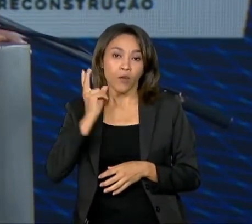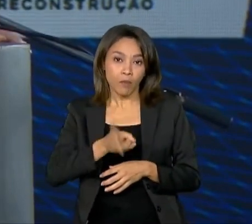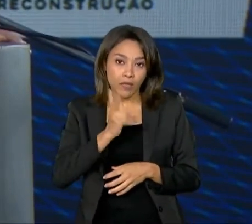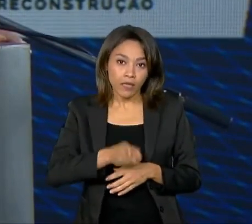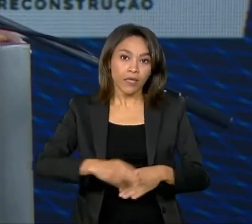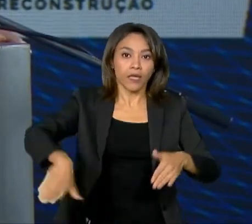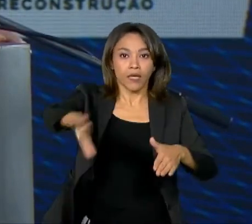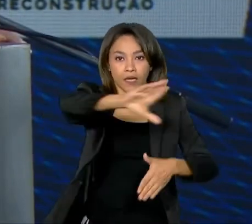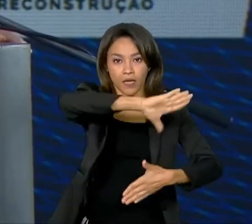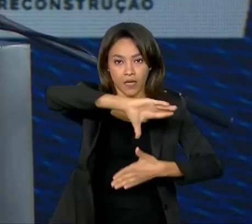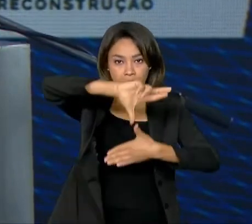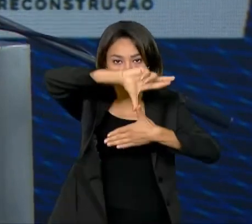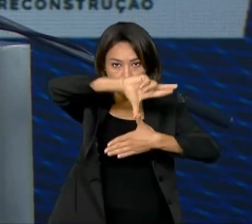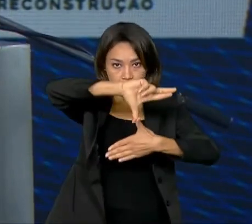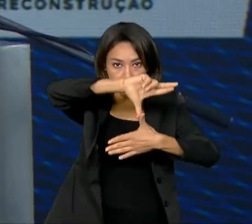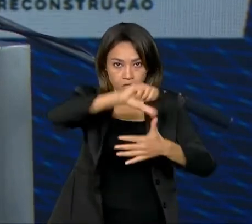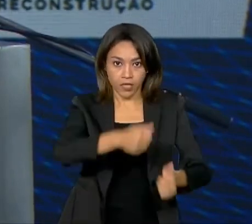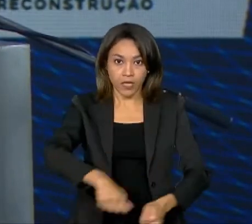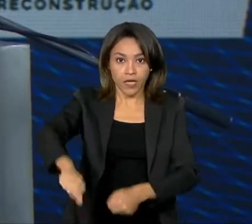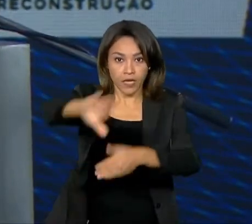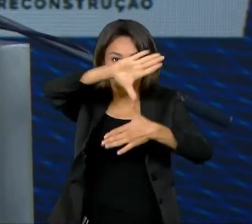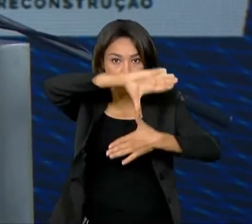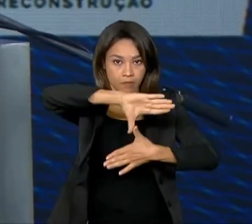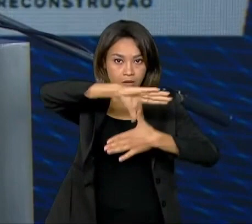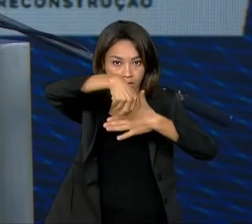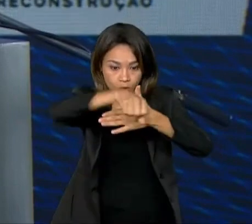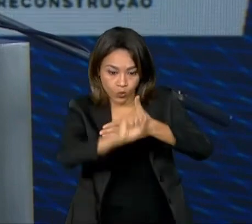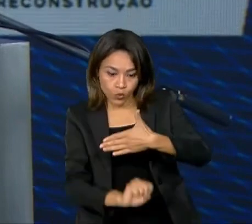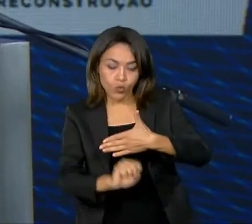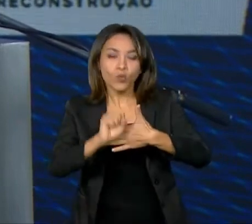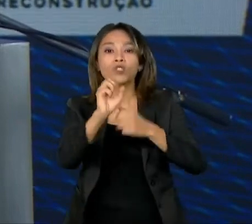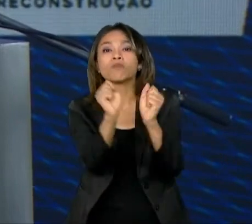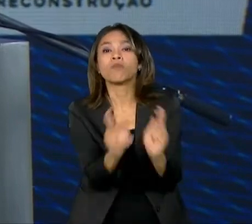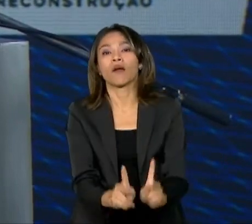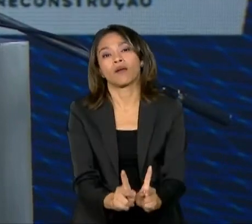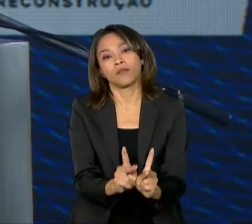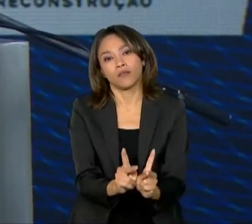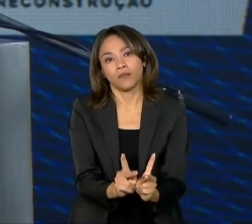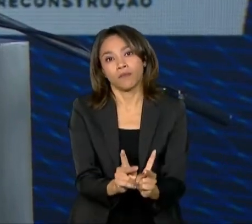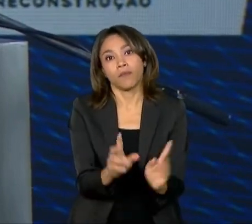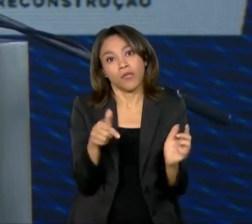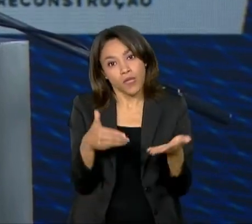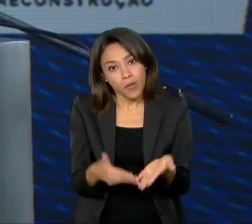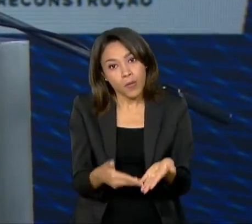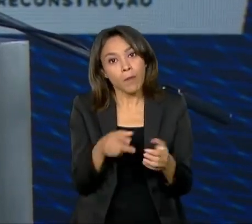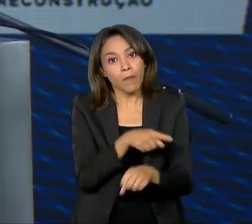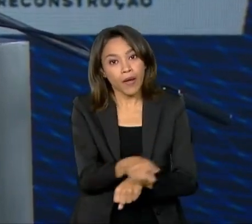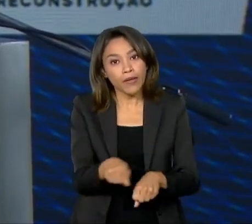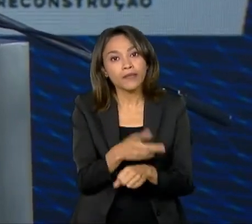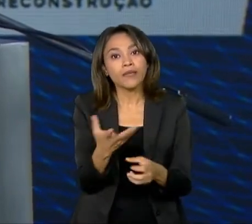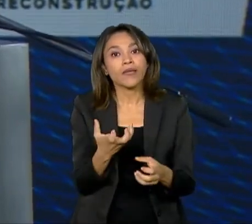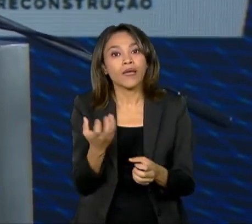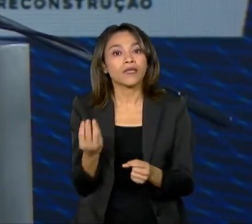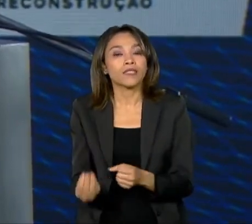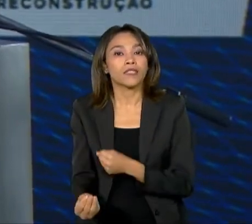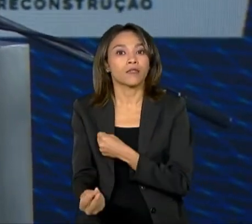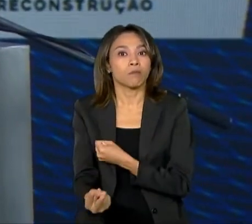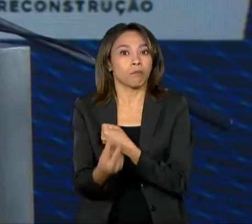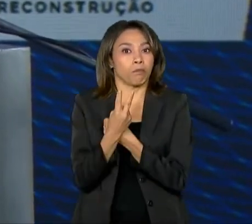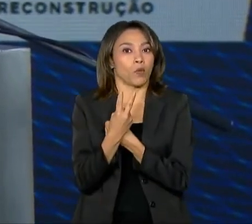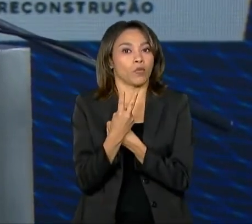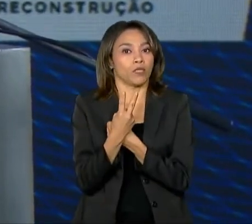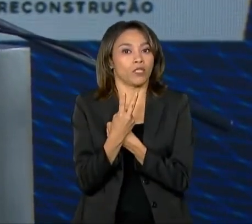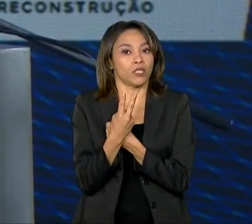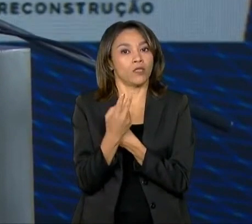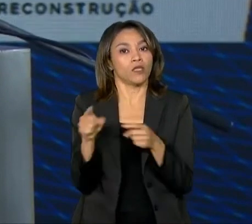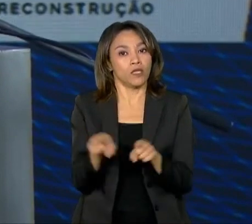de paz um país que quer se proteger e construir a soberania do seu